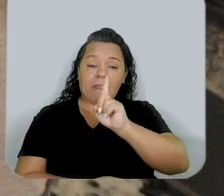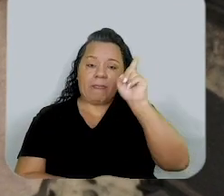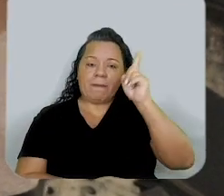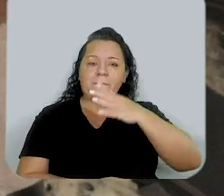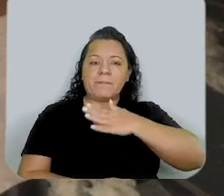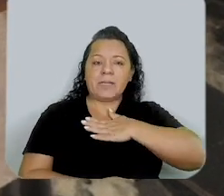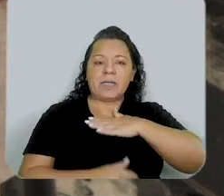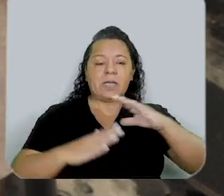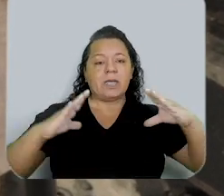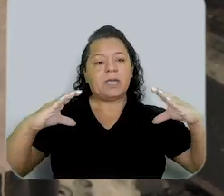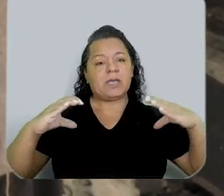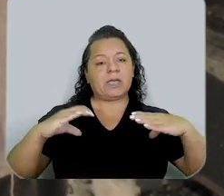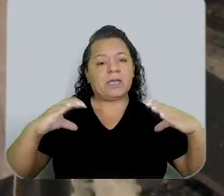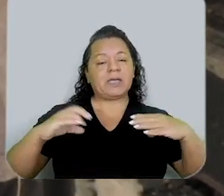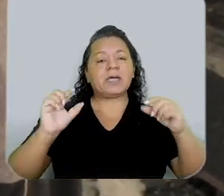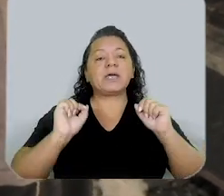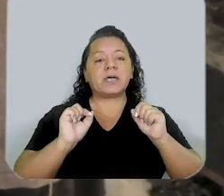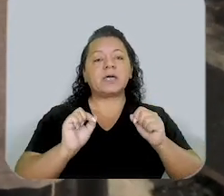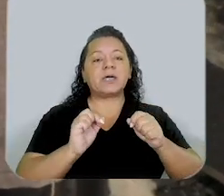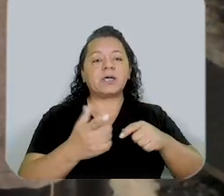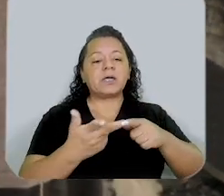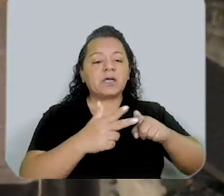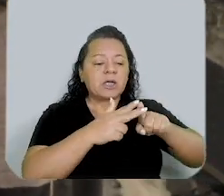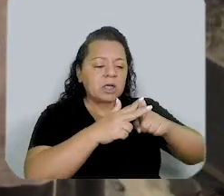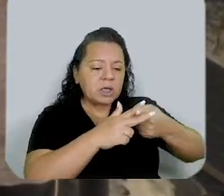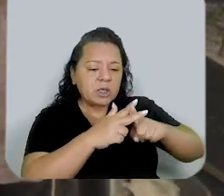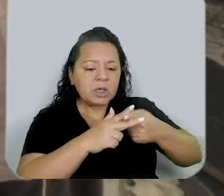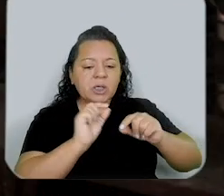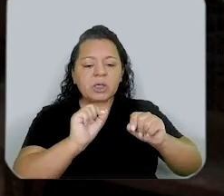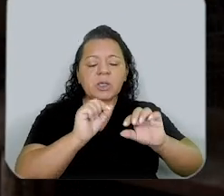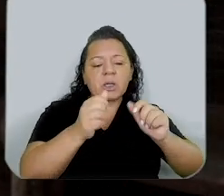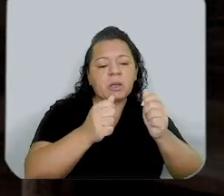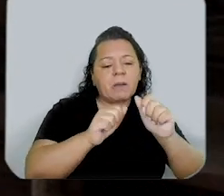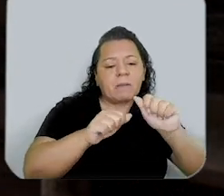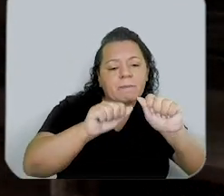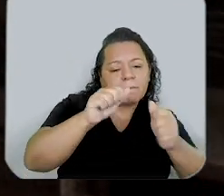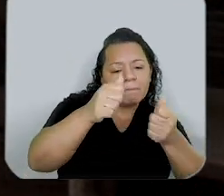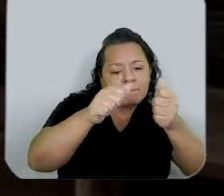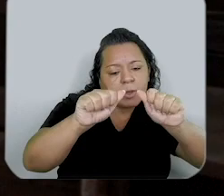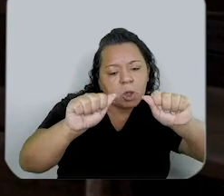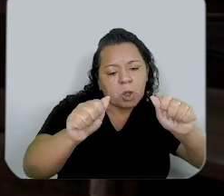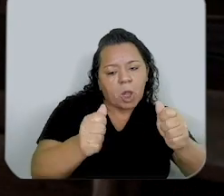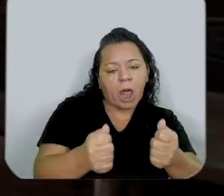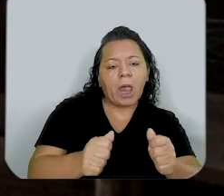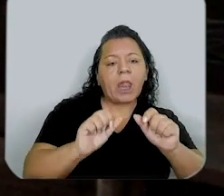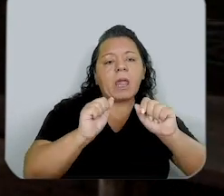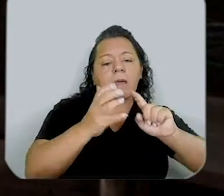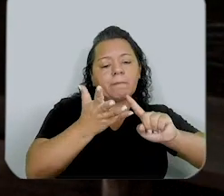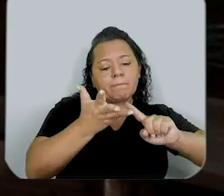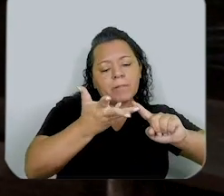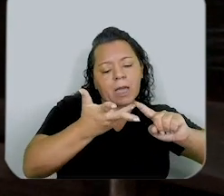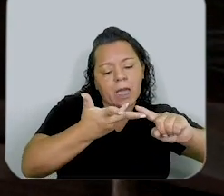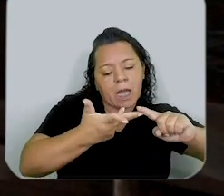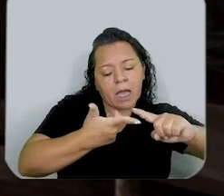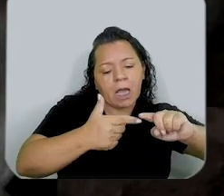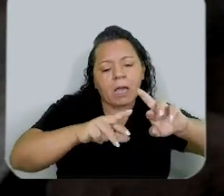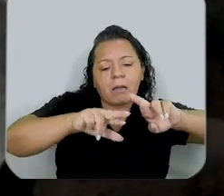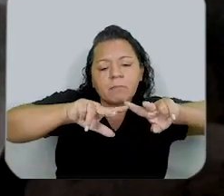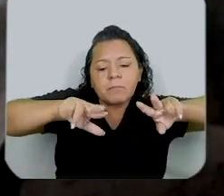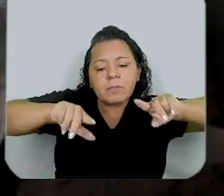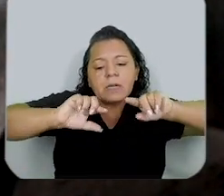de modelar, ia modelando peças diversas. E até que eu comecei a modelar